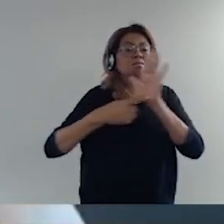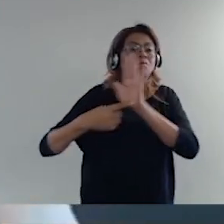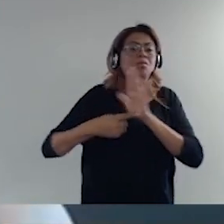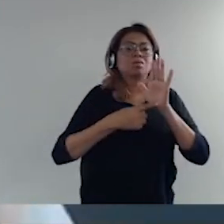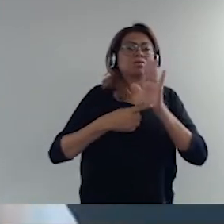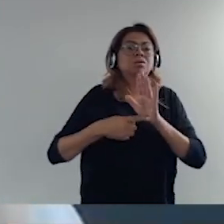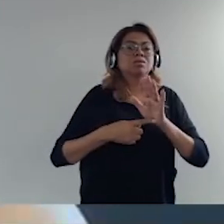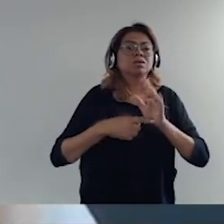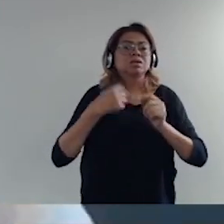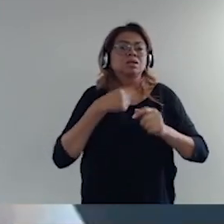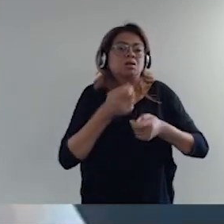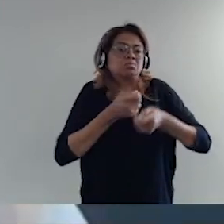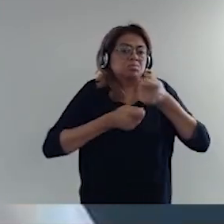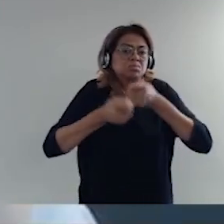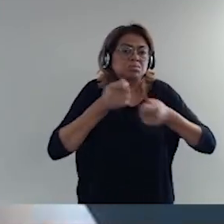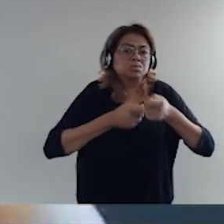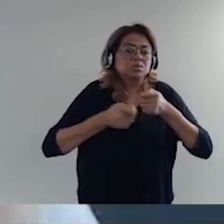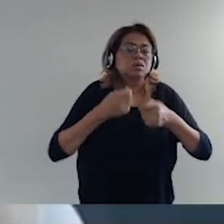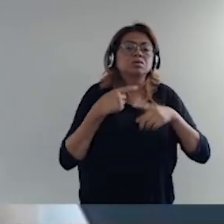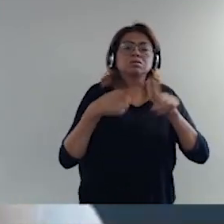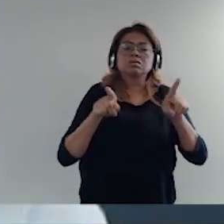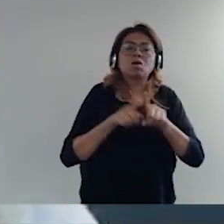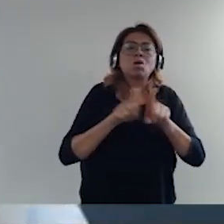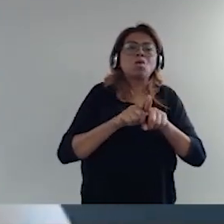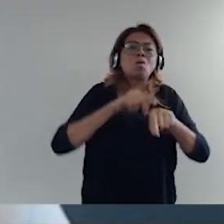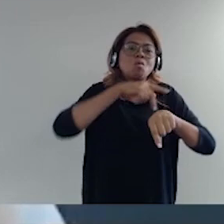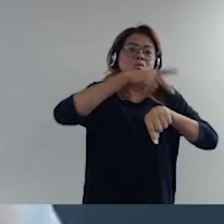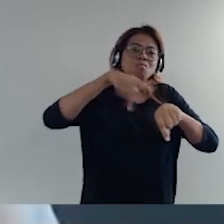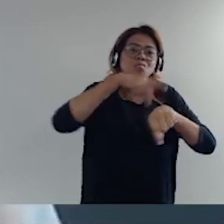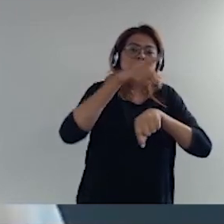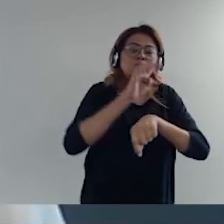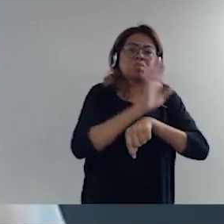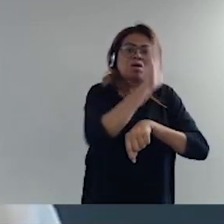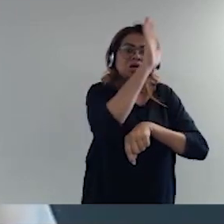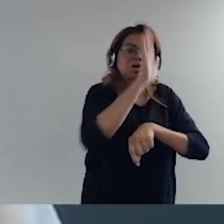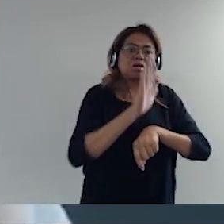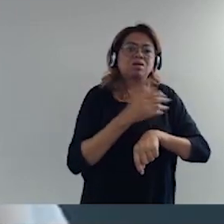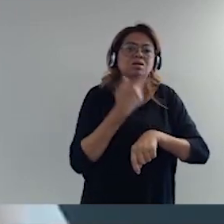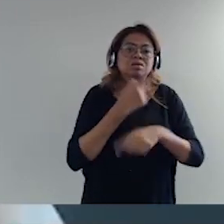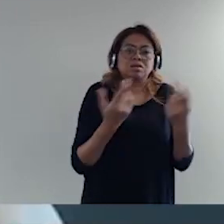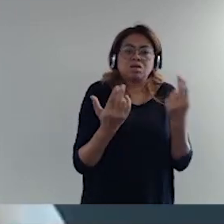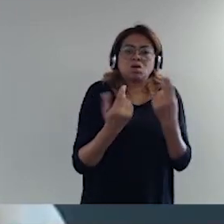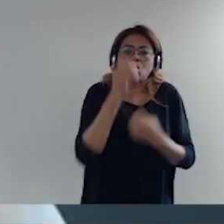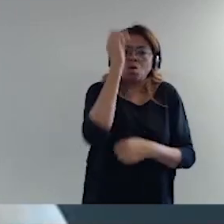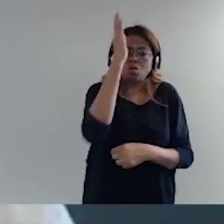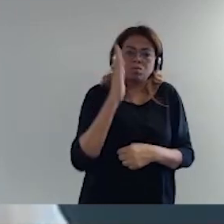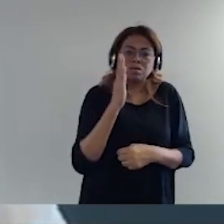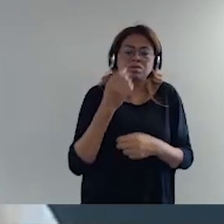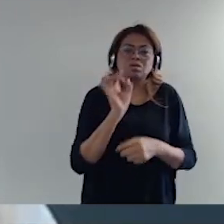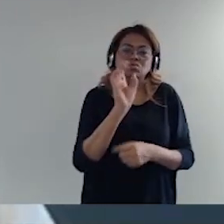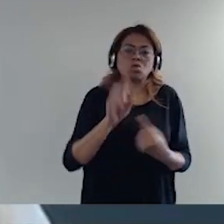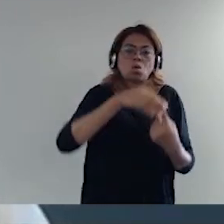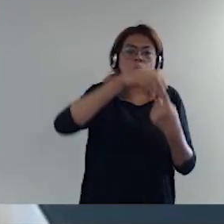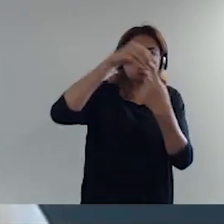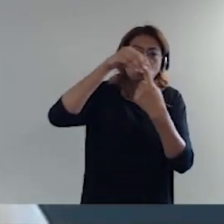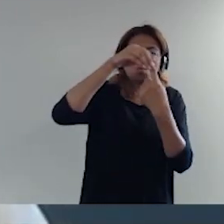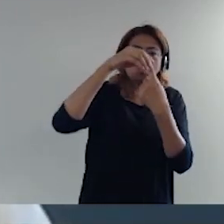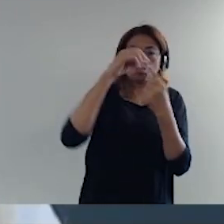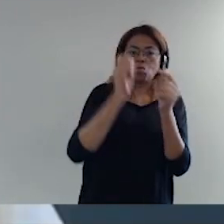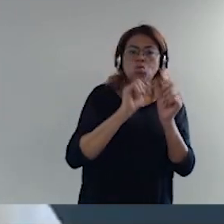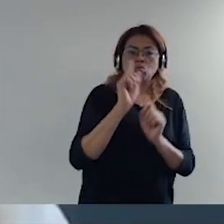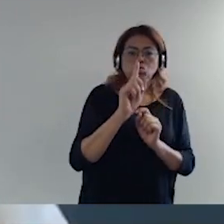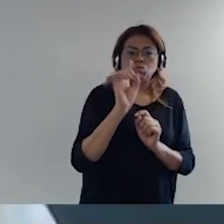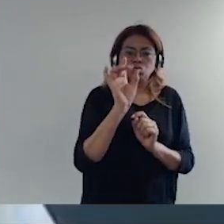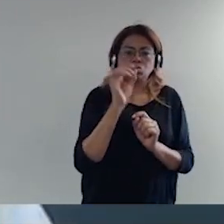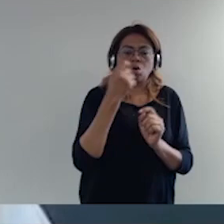se gerencia um país de dimensões continentais como o Brasil a partir de nenhum painel de